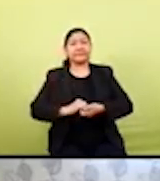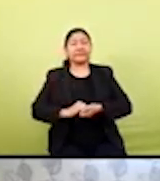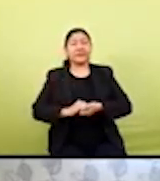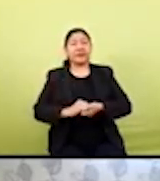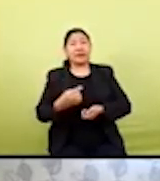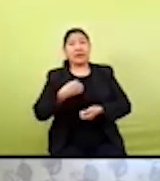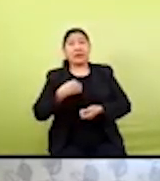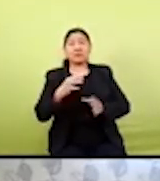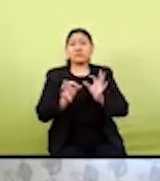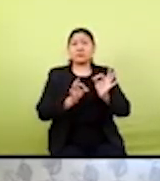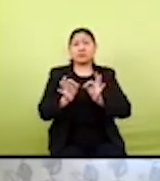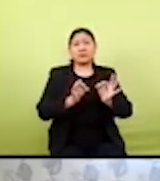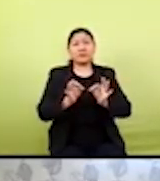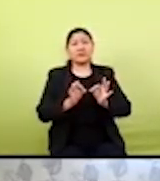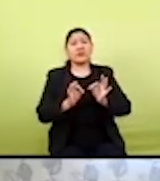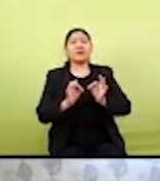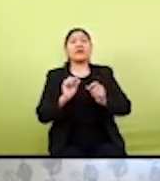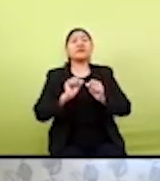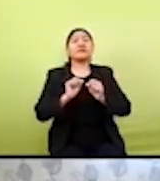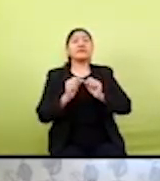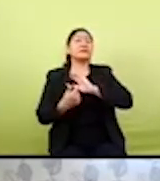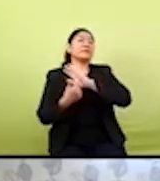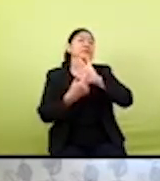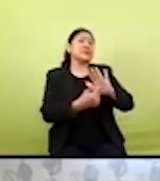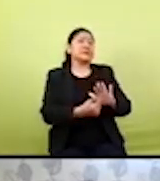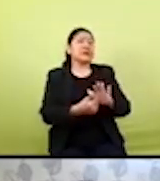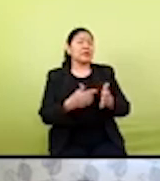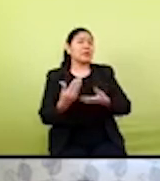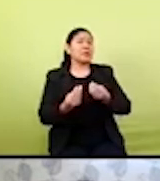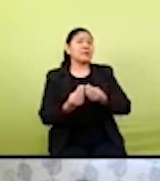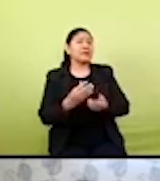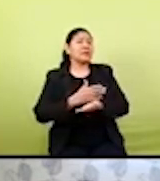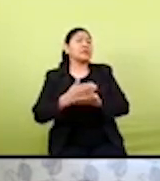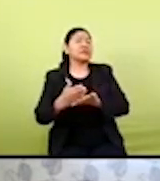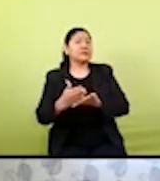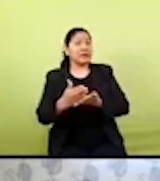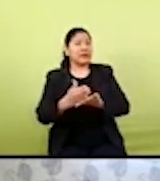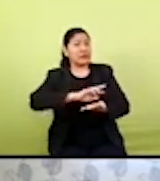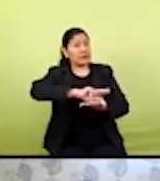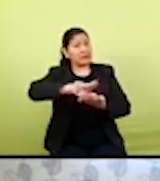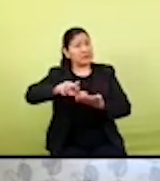Eu fiz uma pequena apresentação aqui, para a gente poder pontuar, né, alguns aspectos,